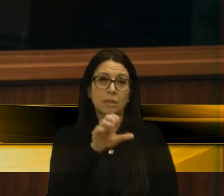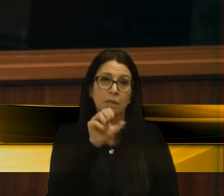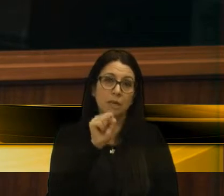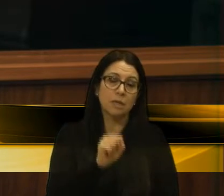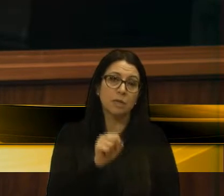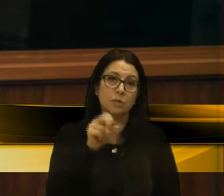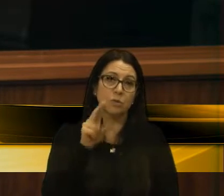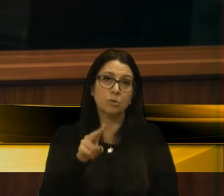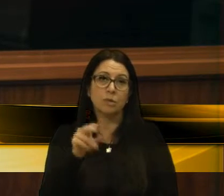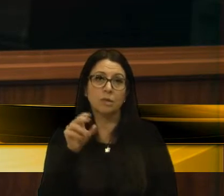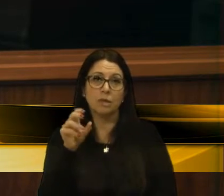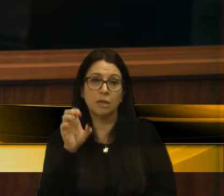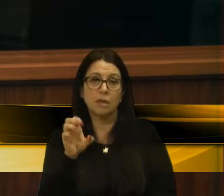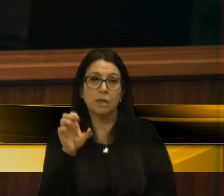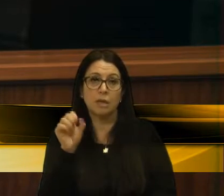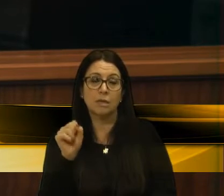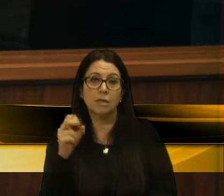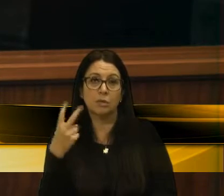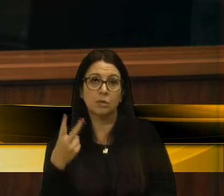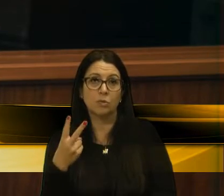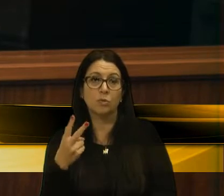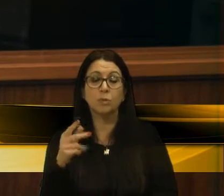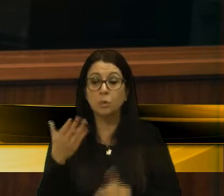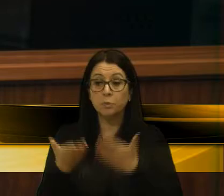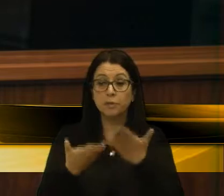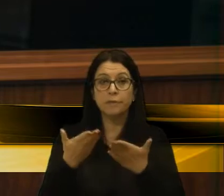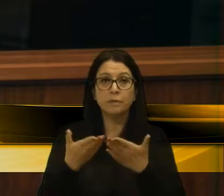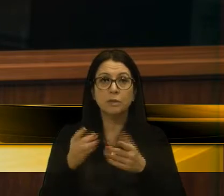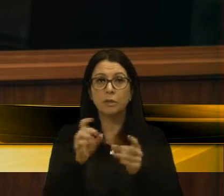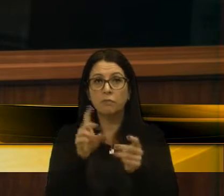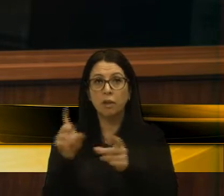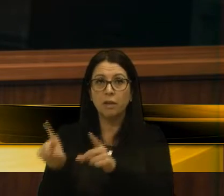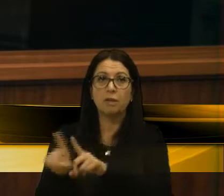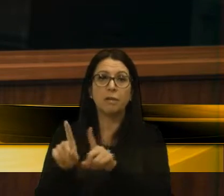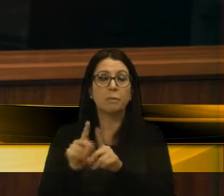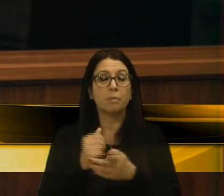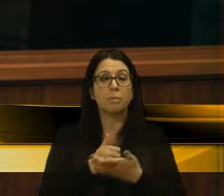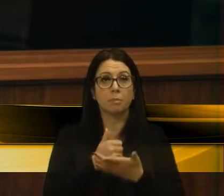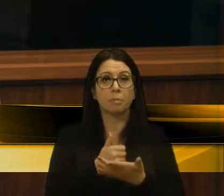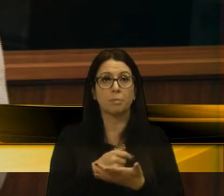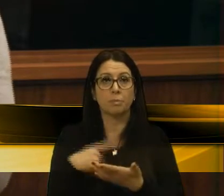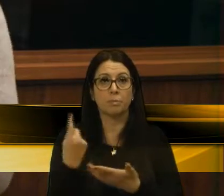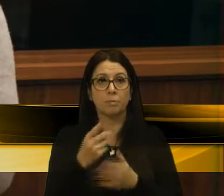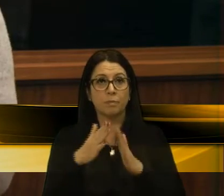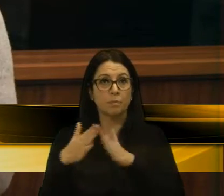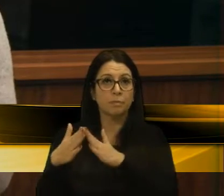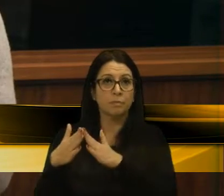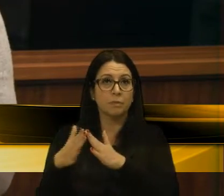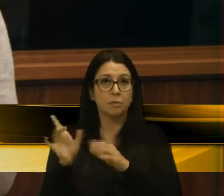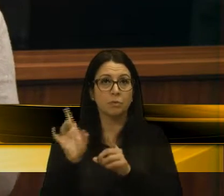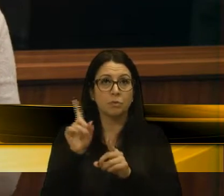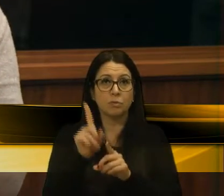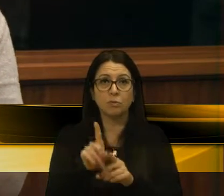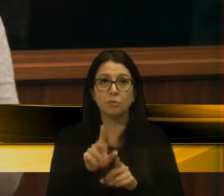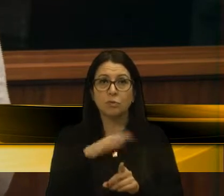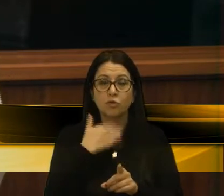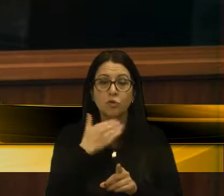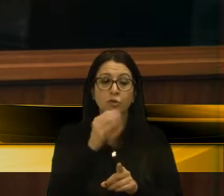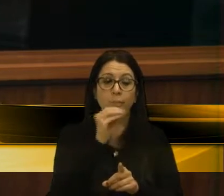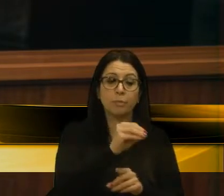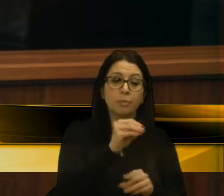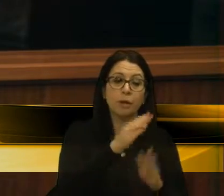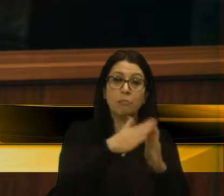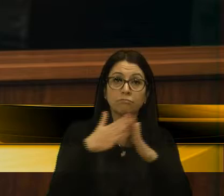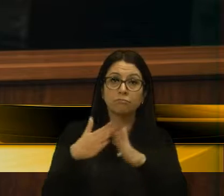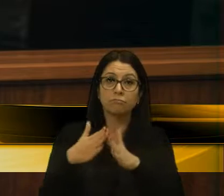e S2. Então, que são serviços, né, e comércio também para ter um apoio para as habitações. Não basta só colocar, né, habitação,